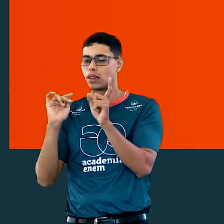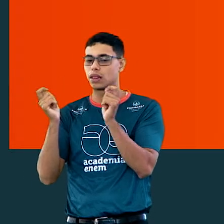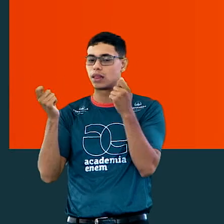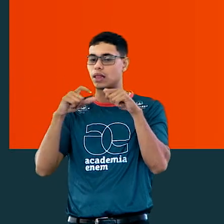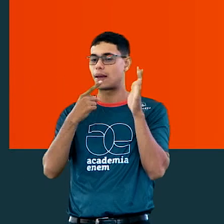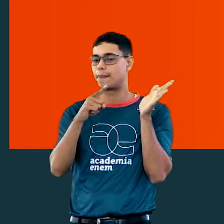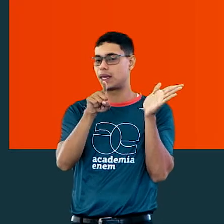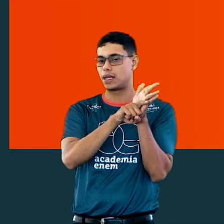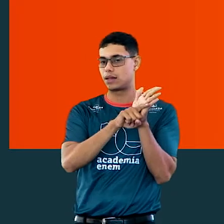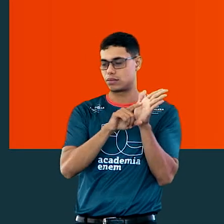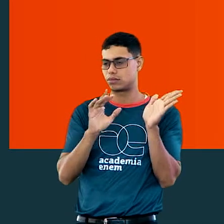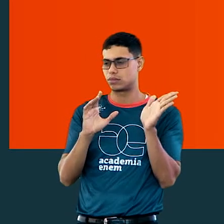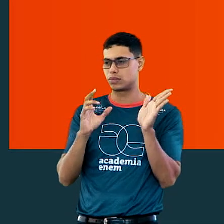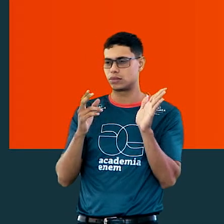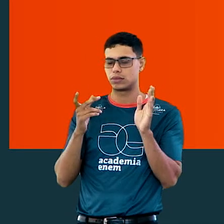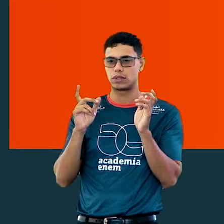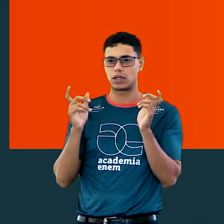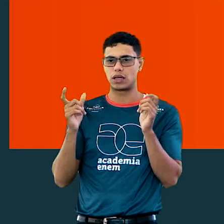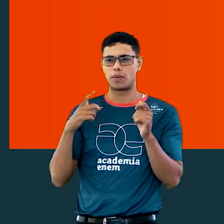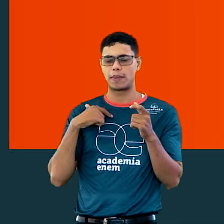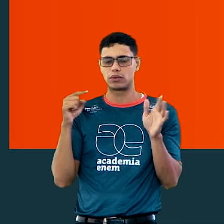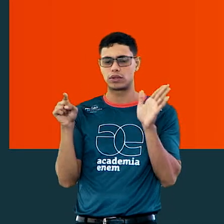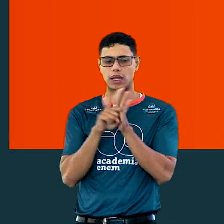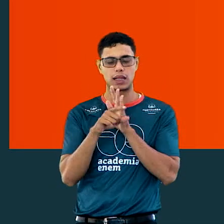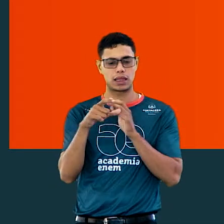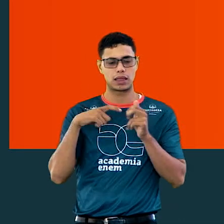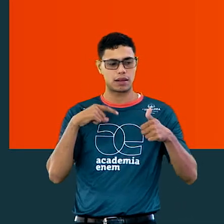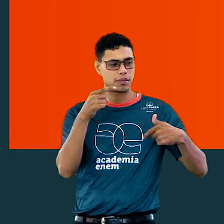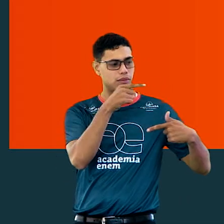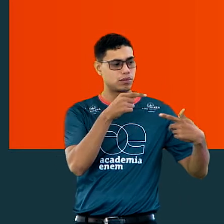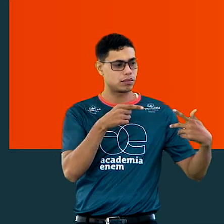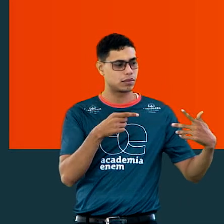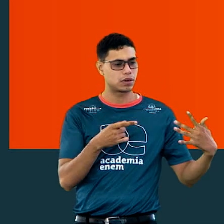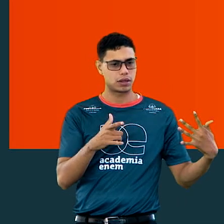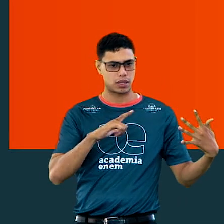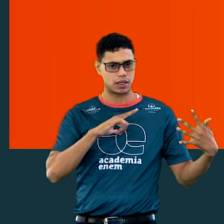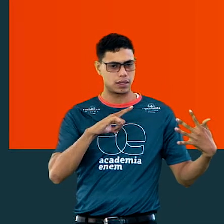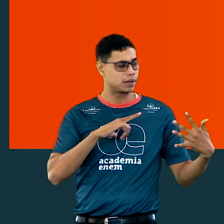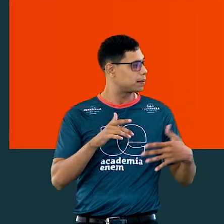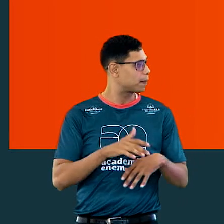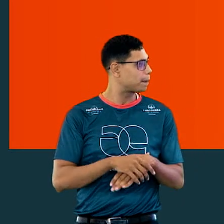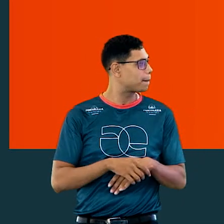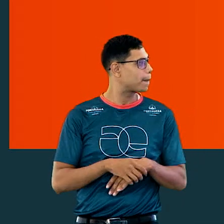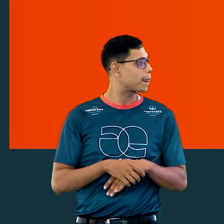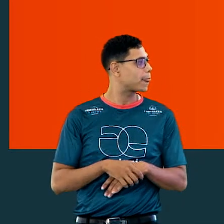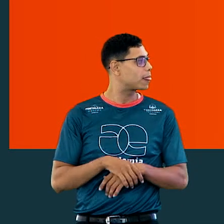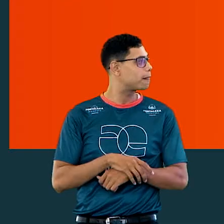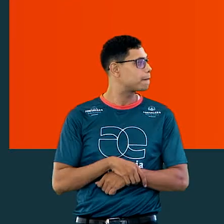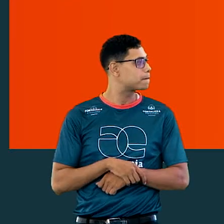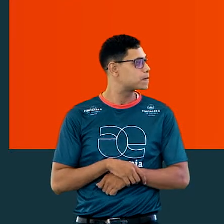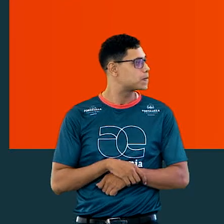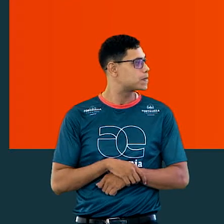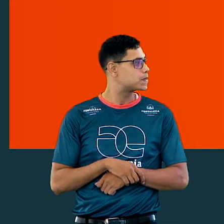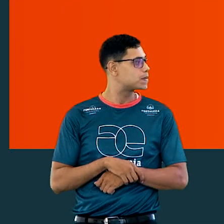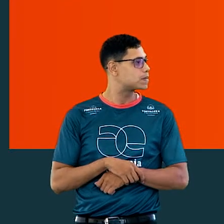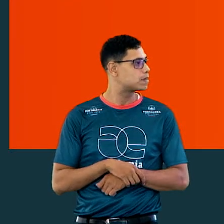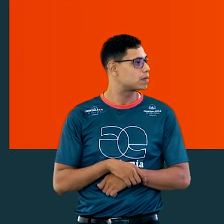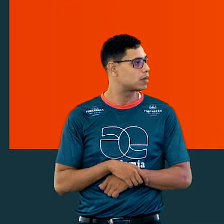o seguinte, tem esse item como resposta? Responde ao Carlinhos. Tem ou não